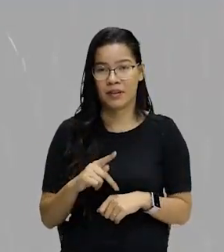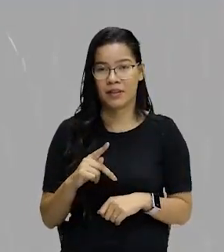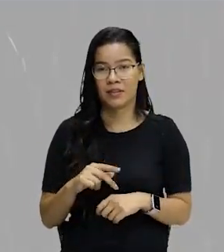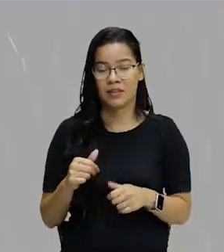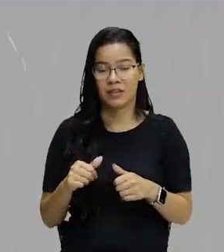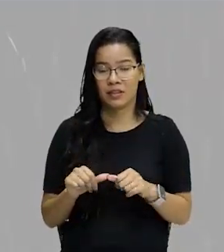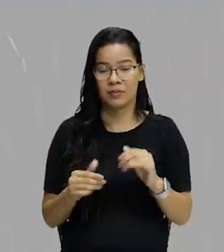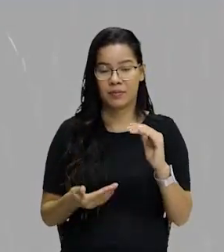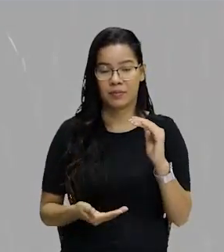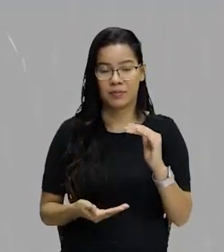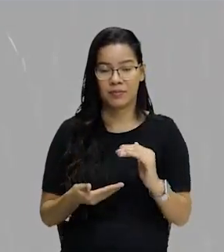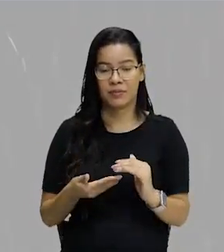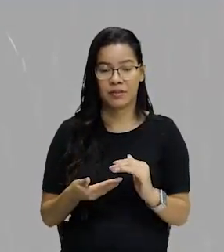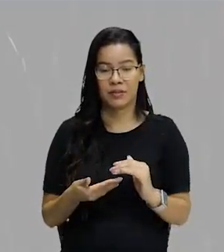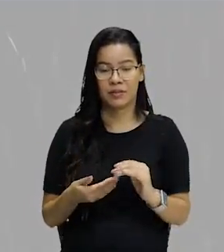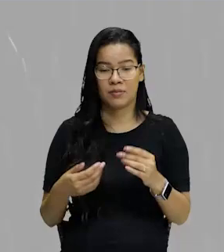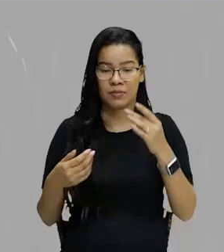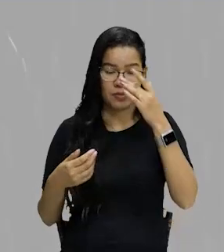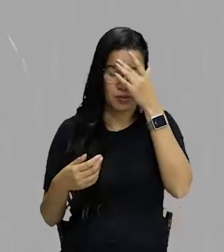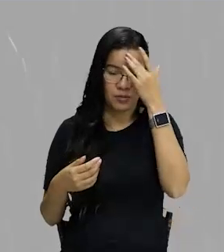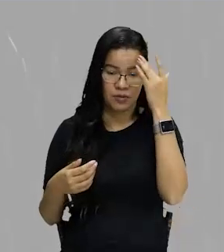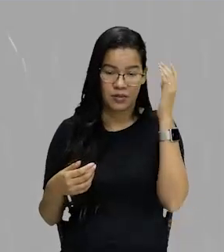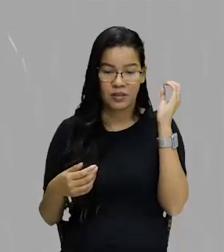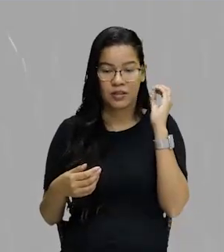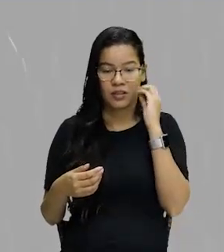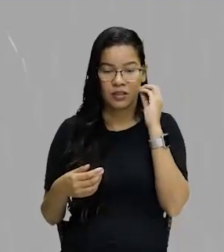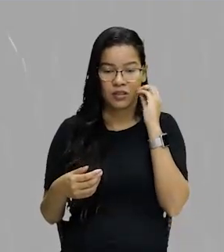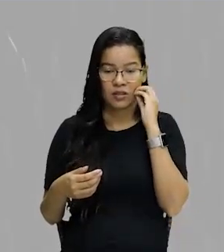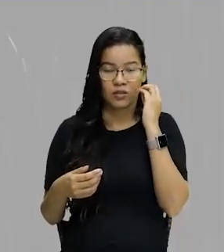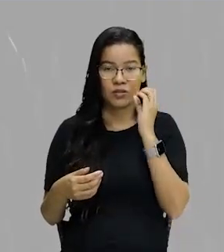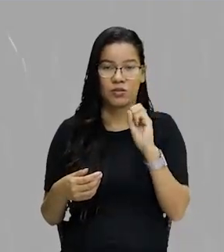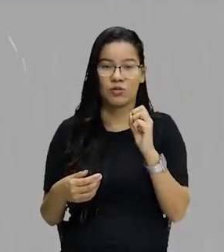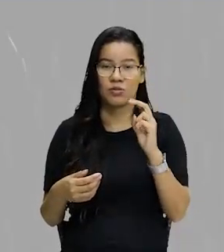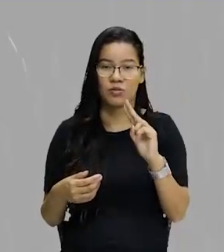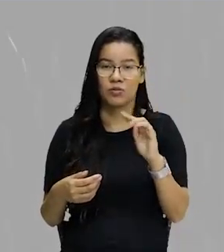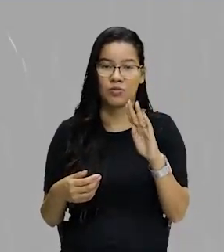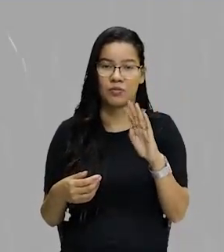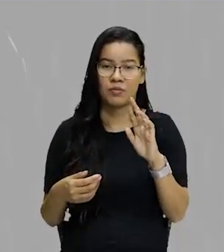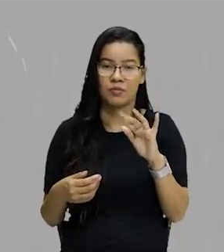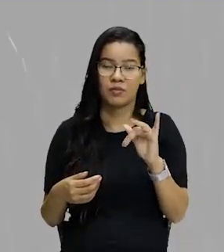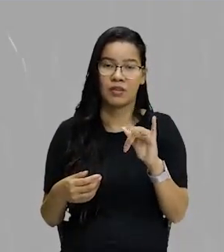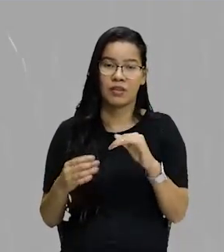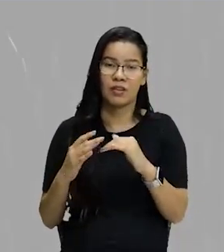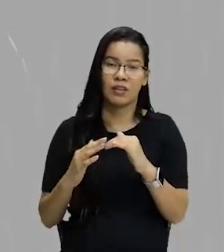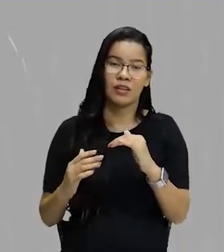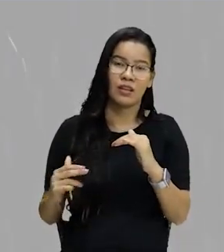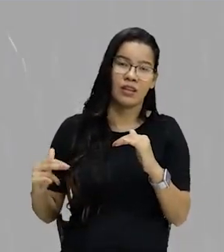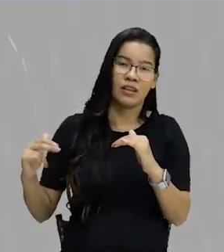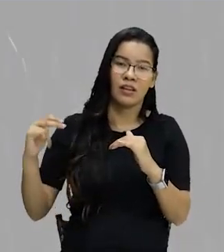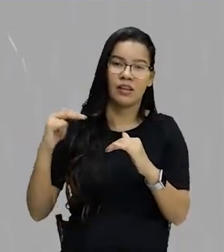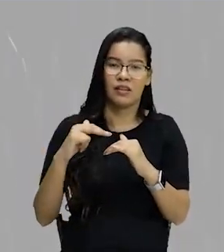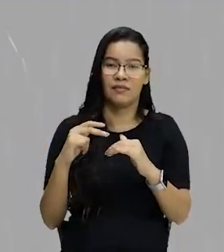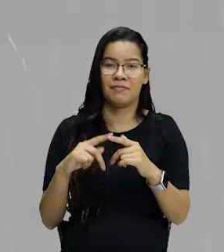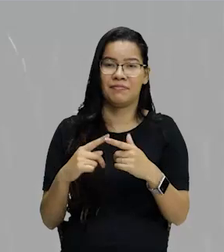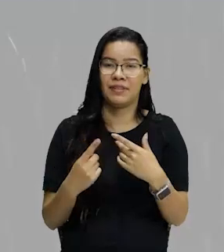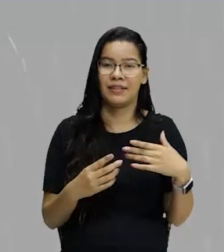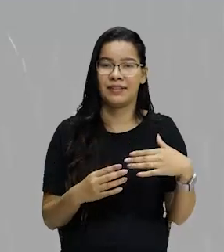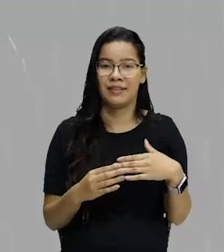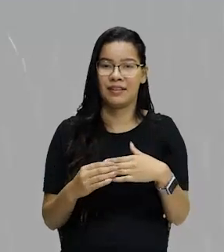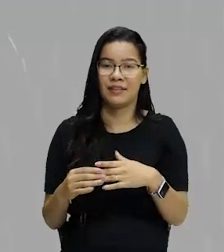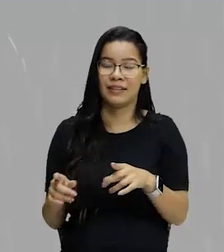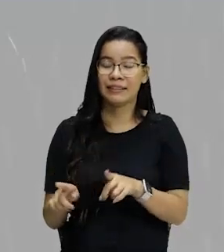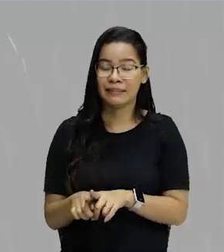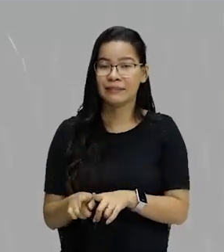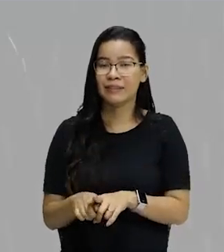ao solo e esse atleta está tentando aqui subir essa pedra, escalar essa pedra. Mas aqui está levando em